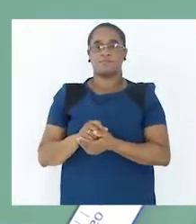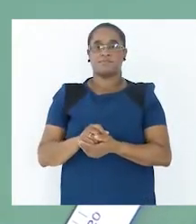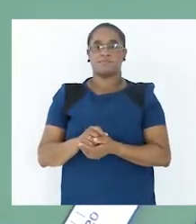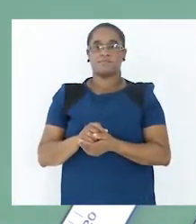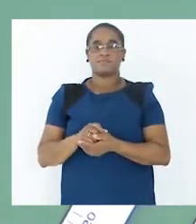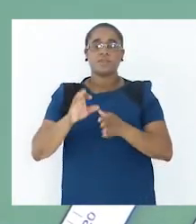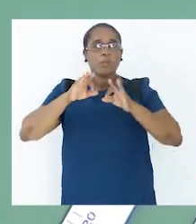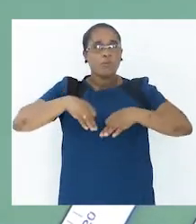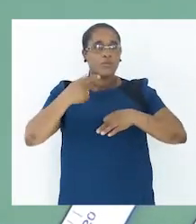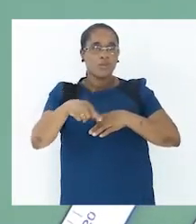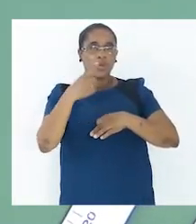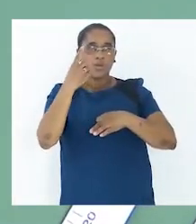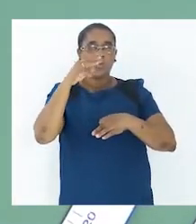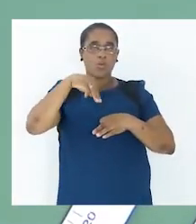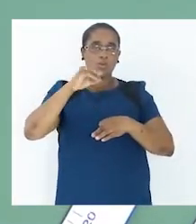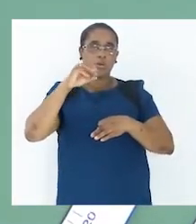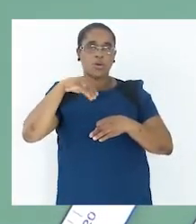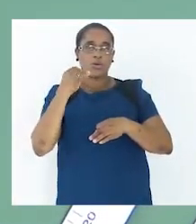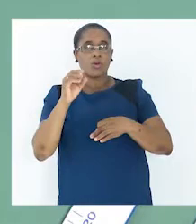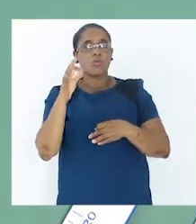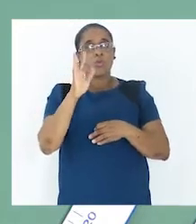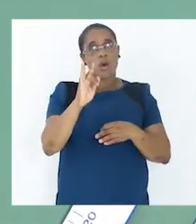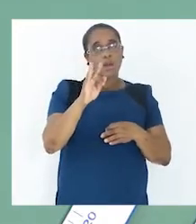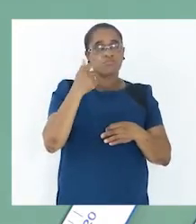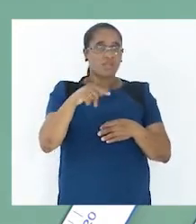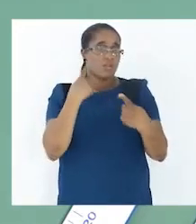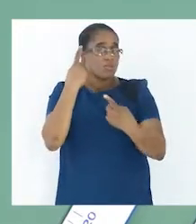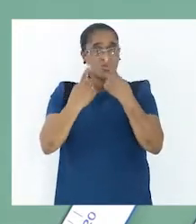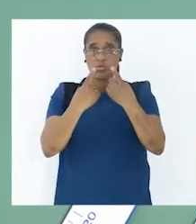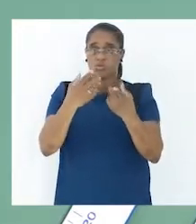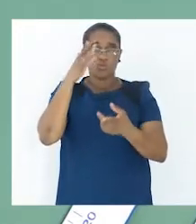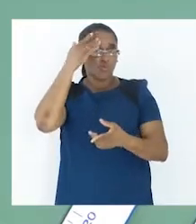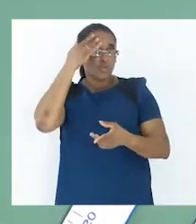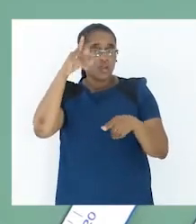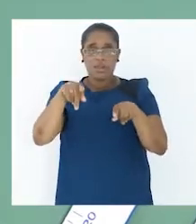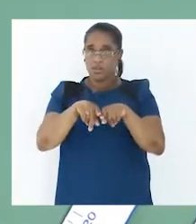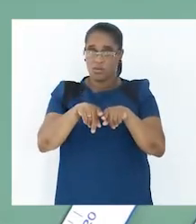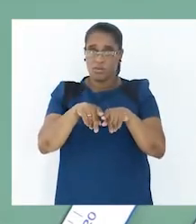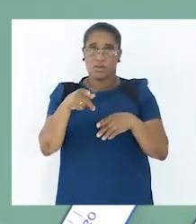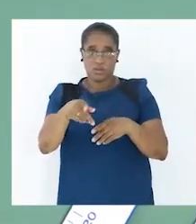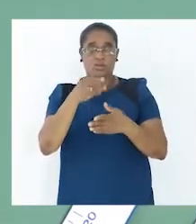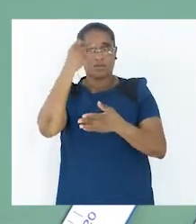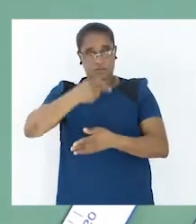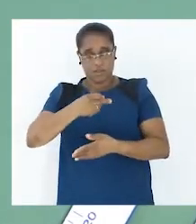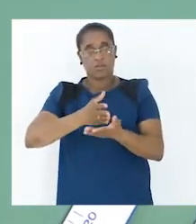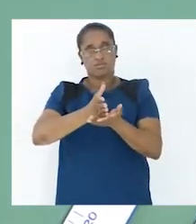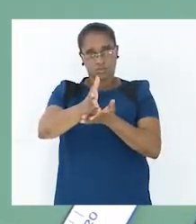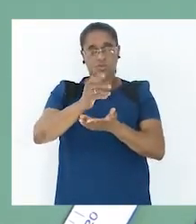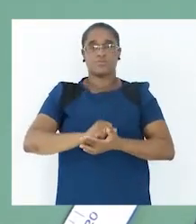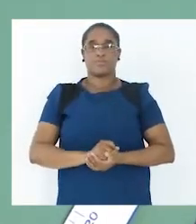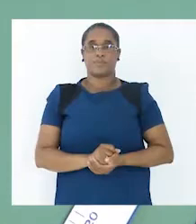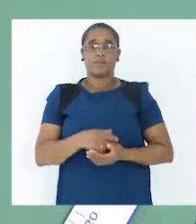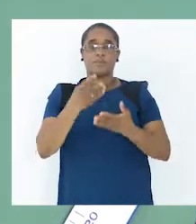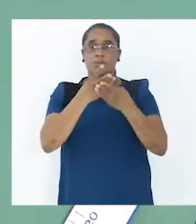fim, temos o monómio 4, que não tem nenhum elemento, nenhum termo que lhe é semelhante, por isso vai se manter. Reparem que o